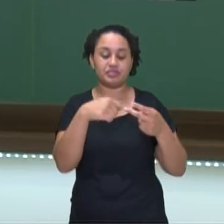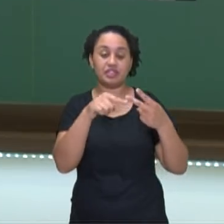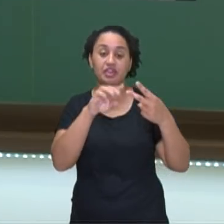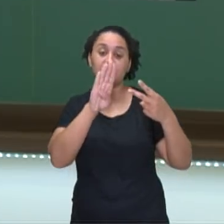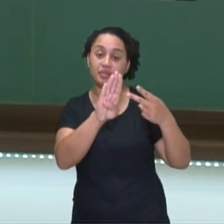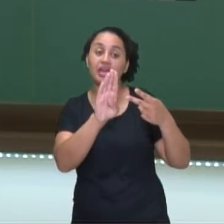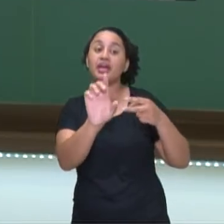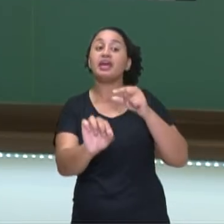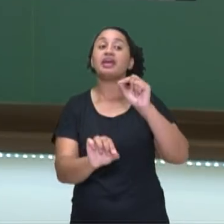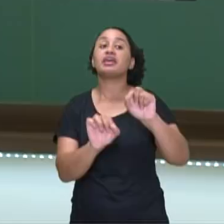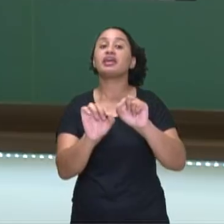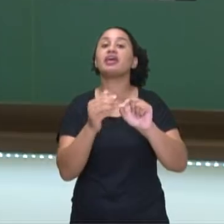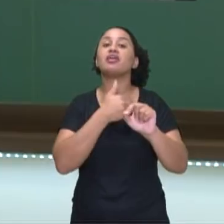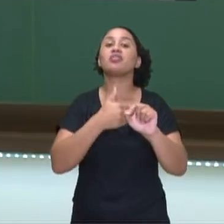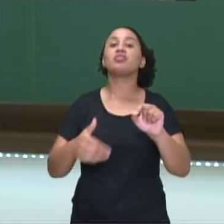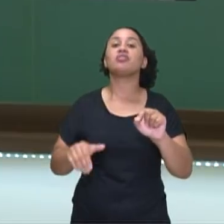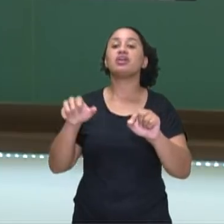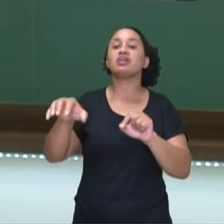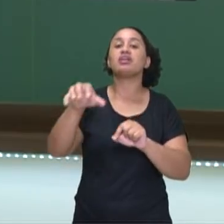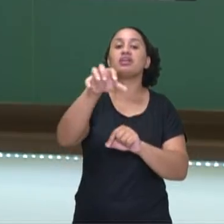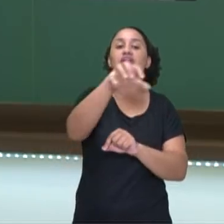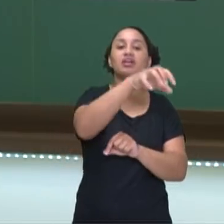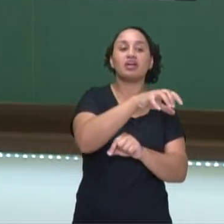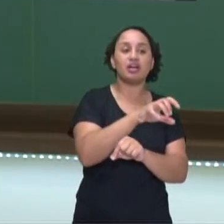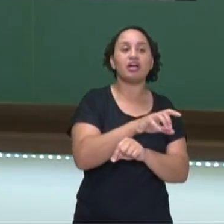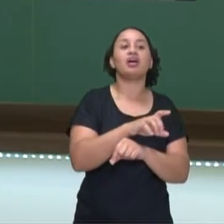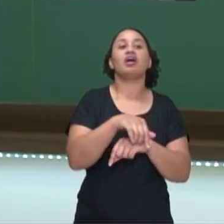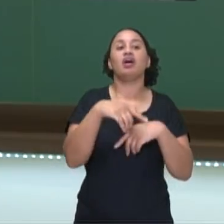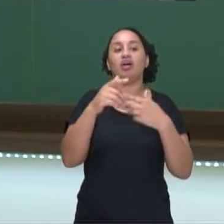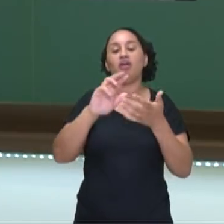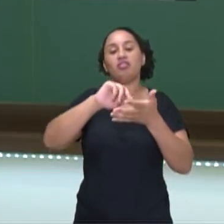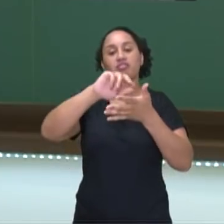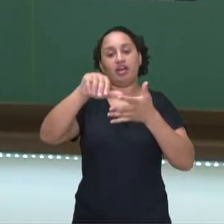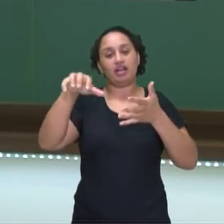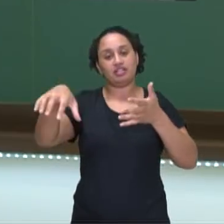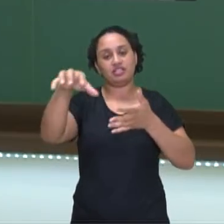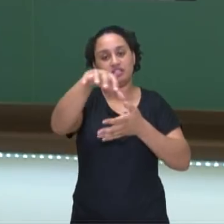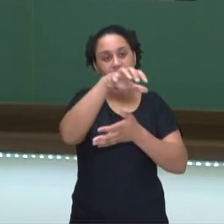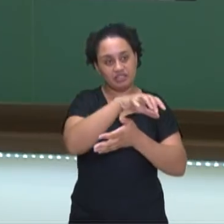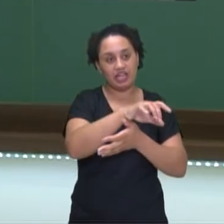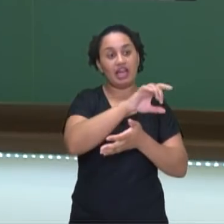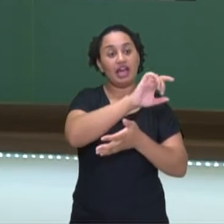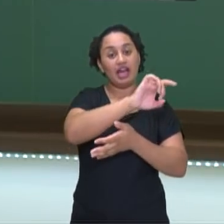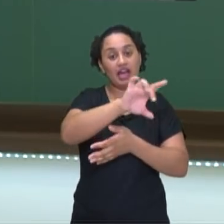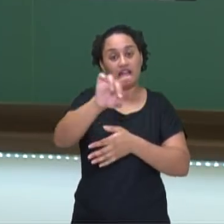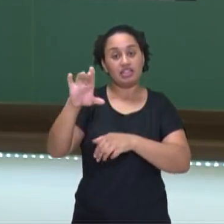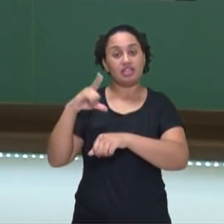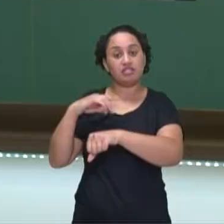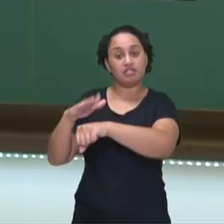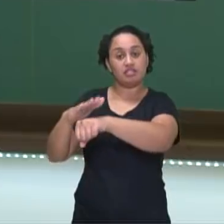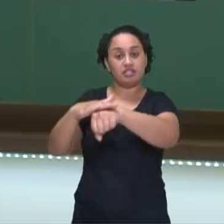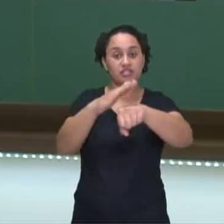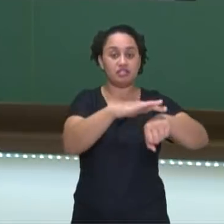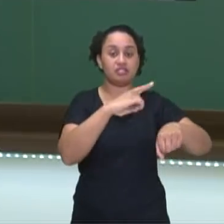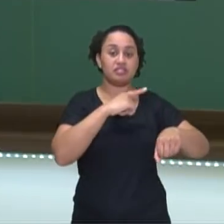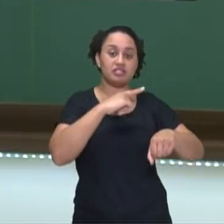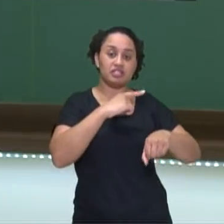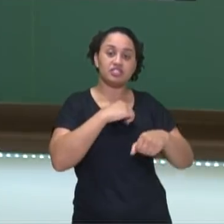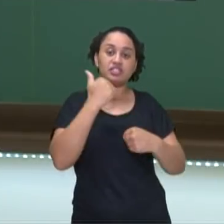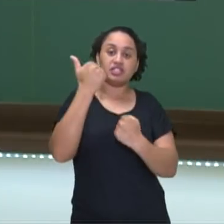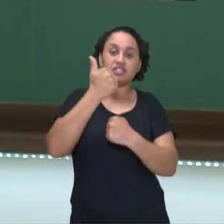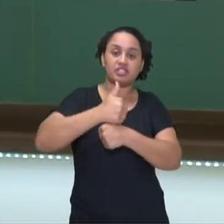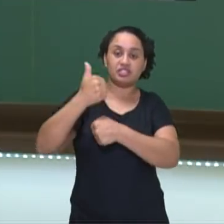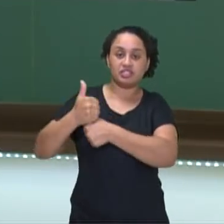Quem governava as aldeias? De novo, vamos lá. Várias aldeias, cada qual com o seu chefe que cuidava dos seus